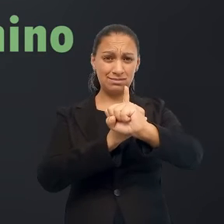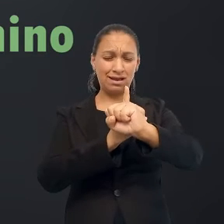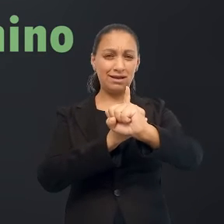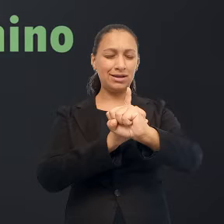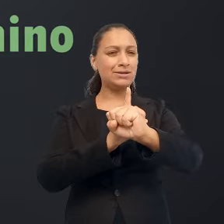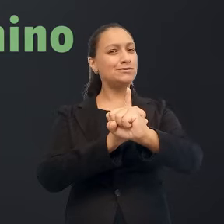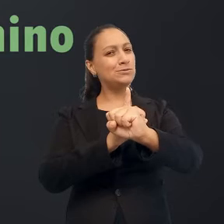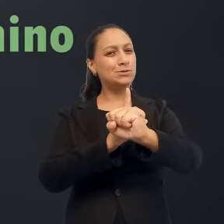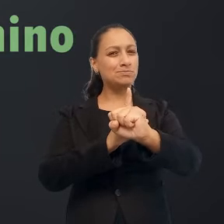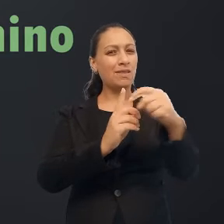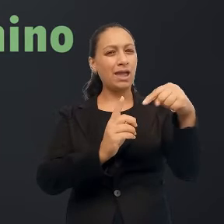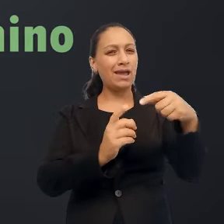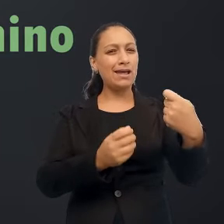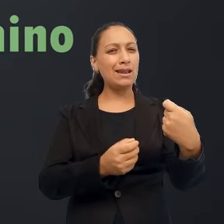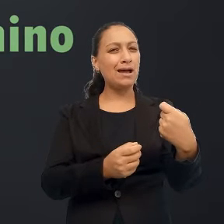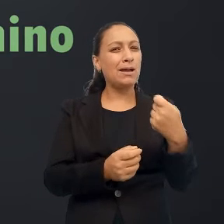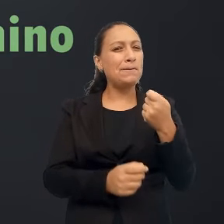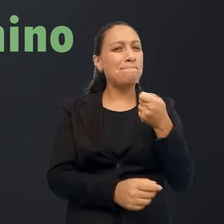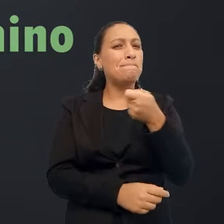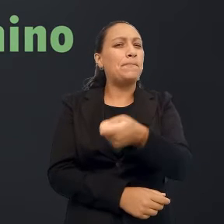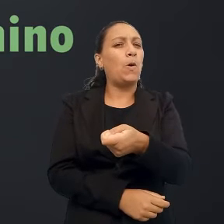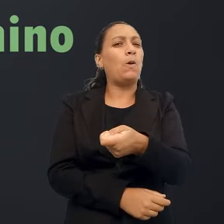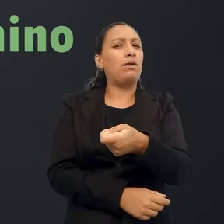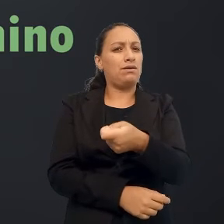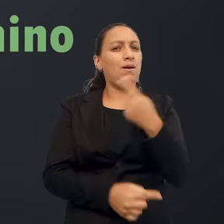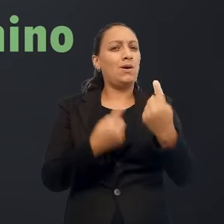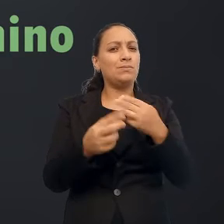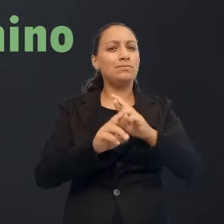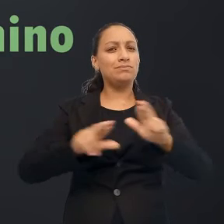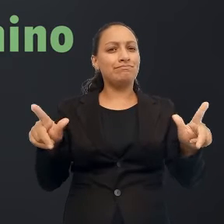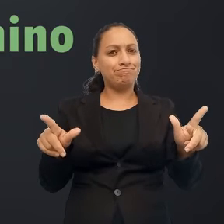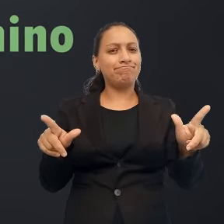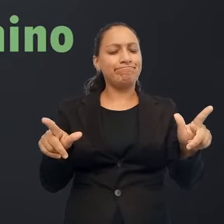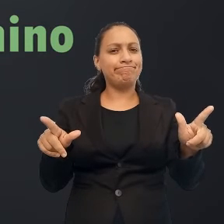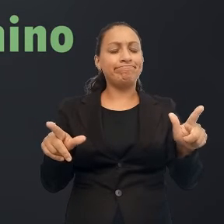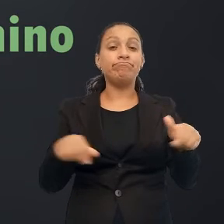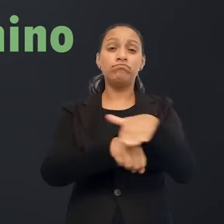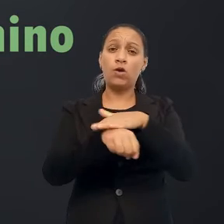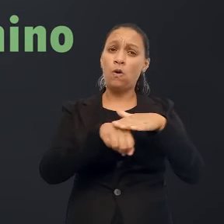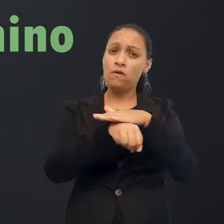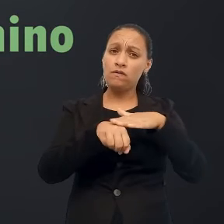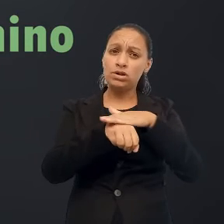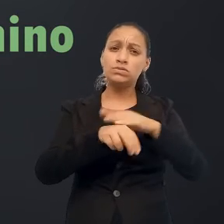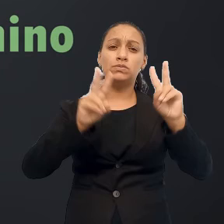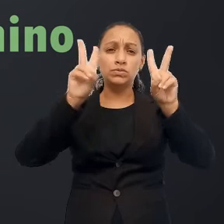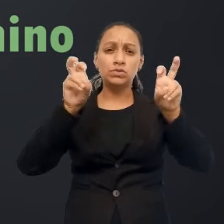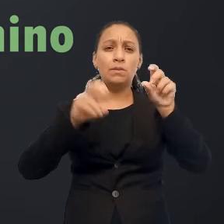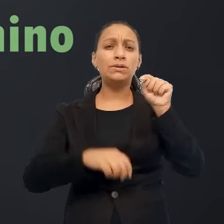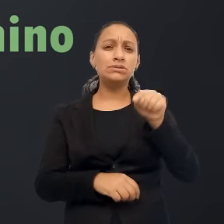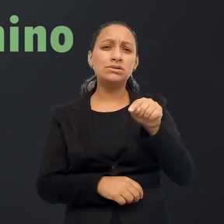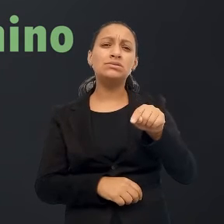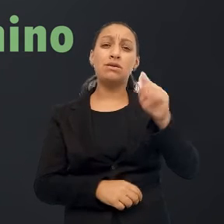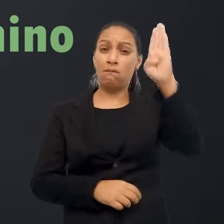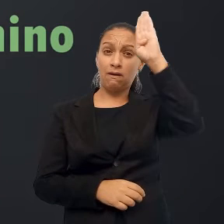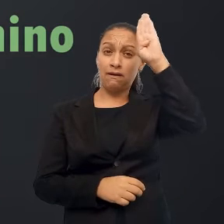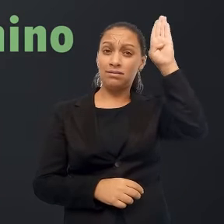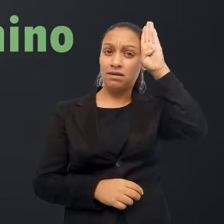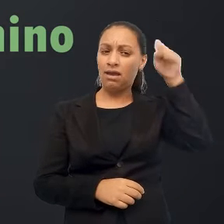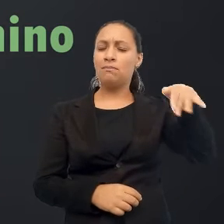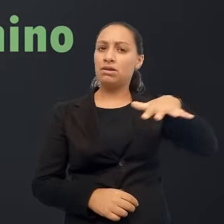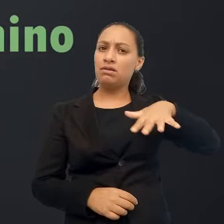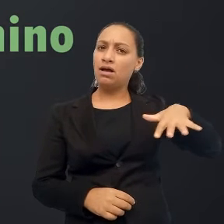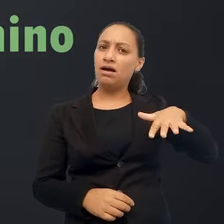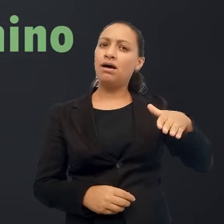impõe algumas diferenças, né? E nós conversamos sobre isso